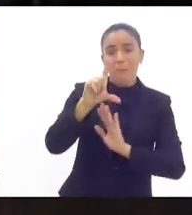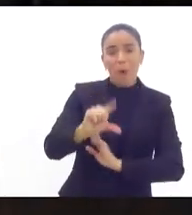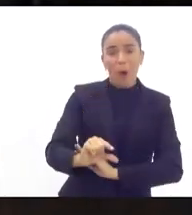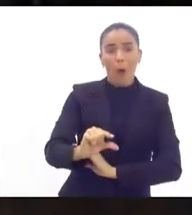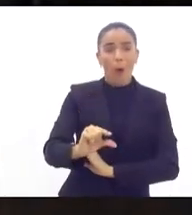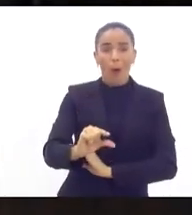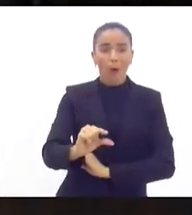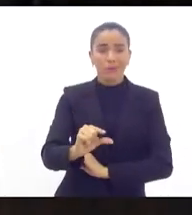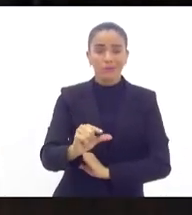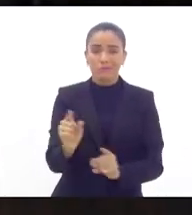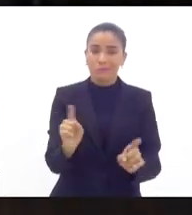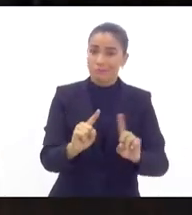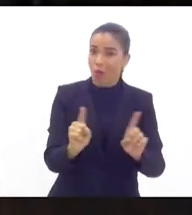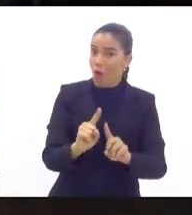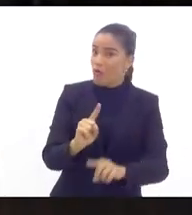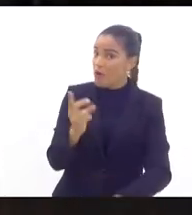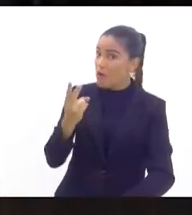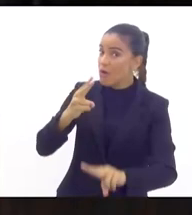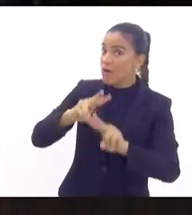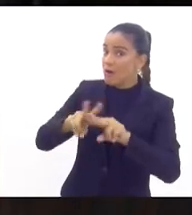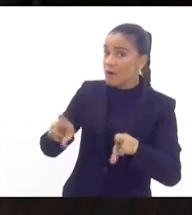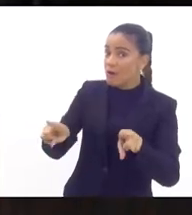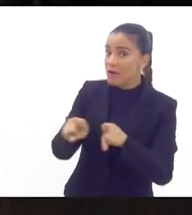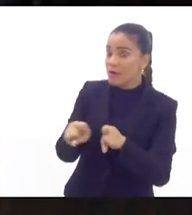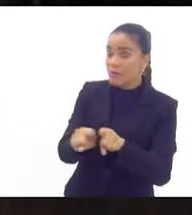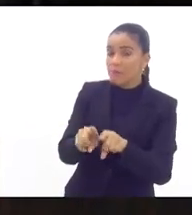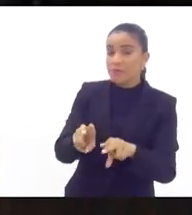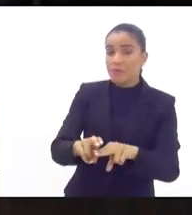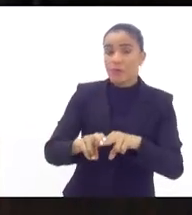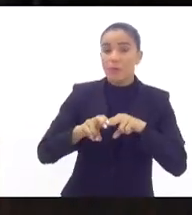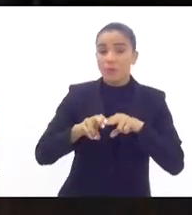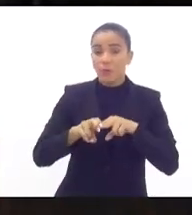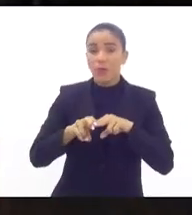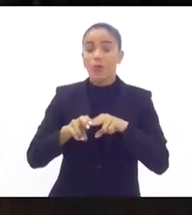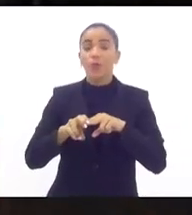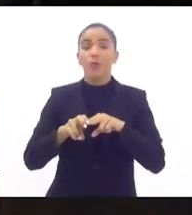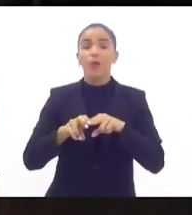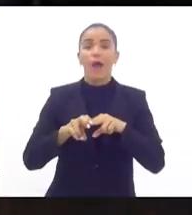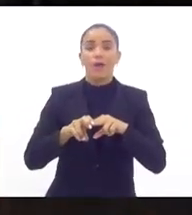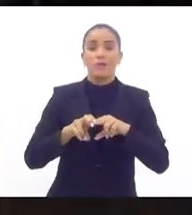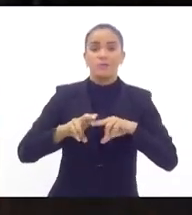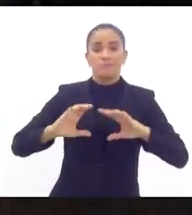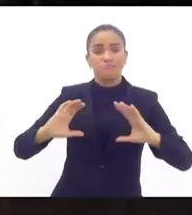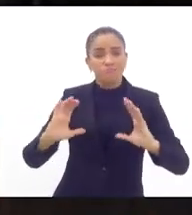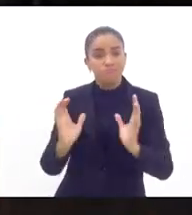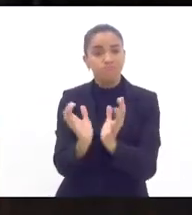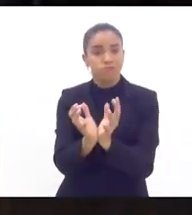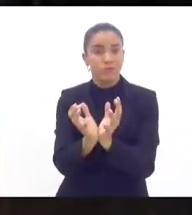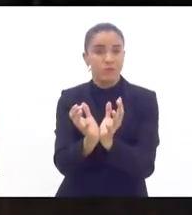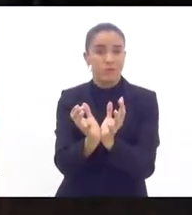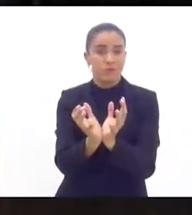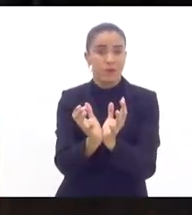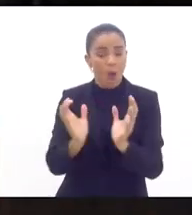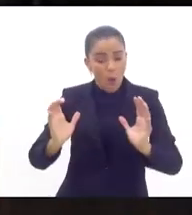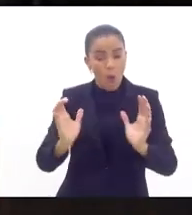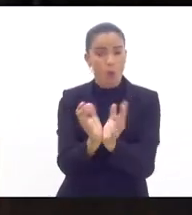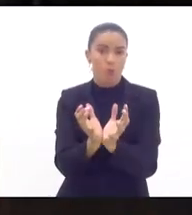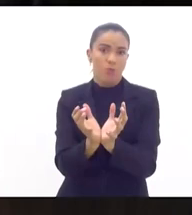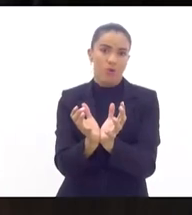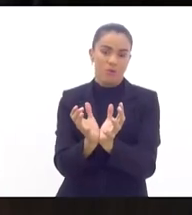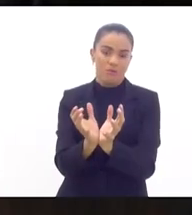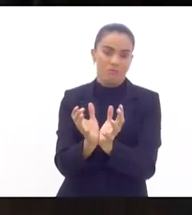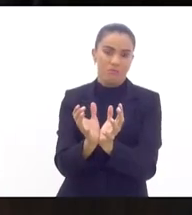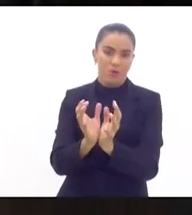ofensivo e Eles foram atuados também pela pela Unidade deles pela quadrilha ao bando e isso